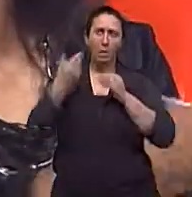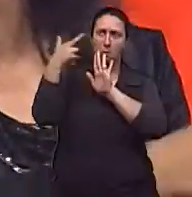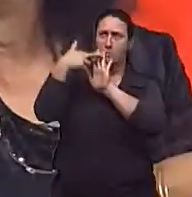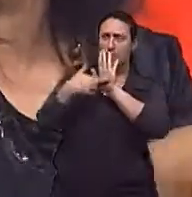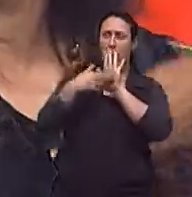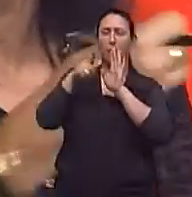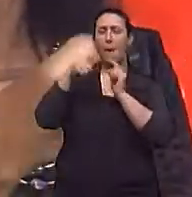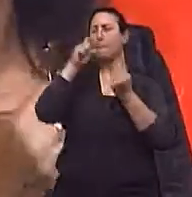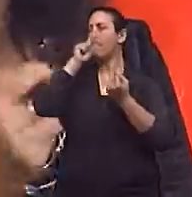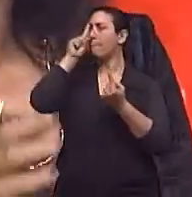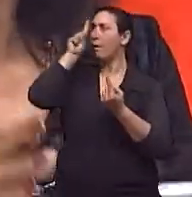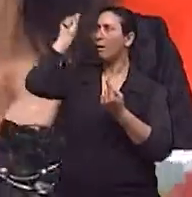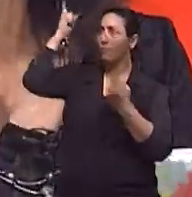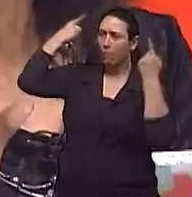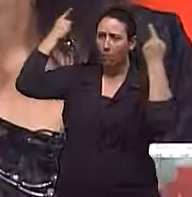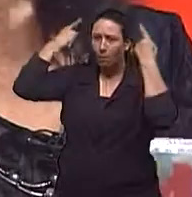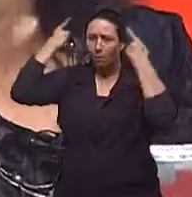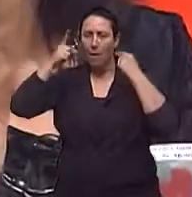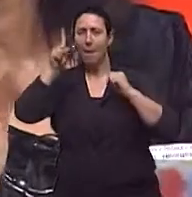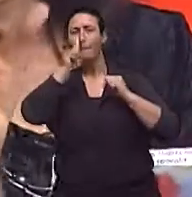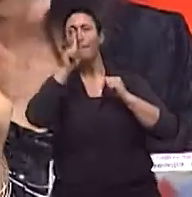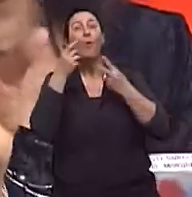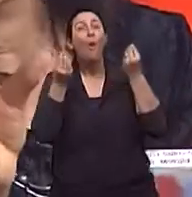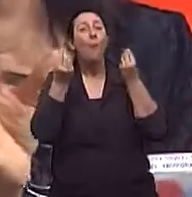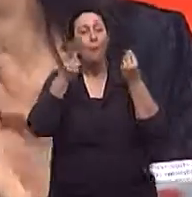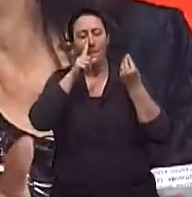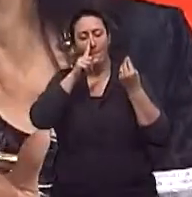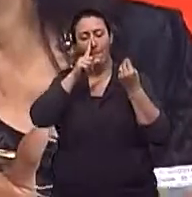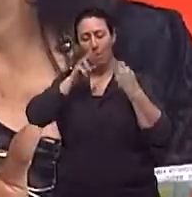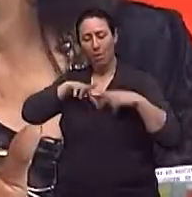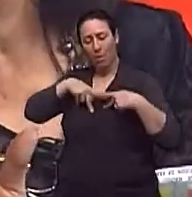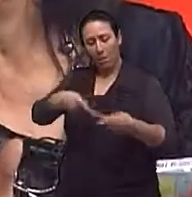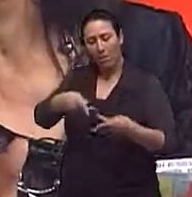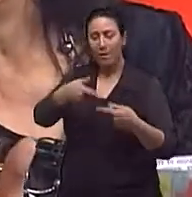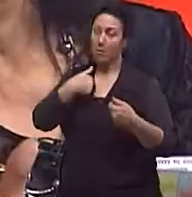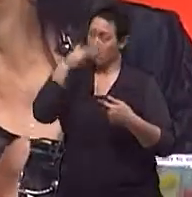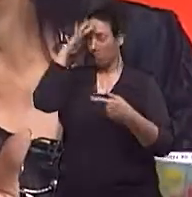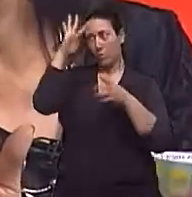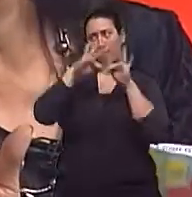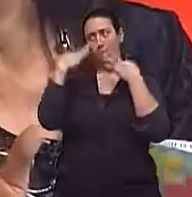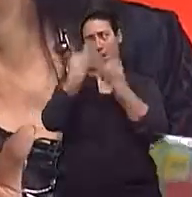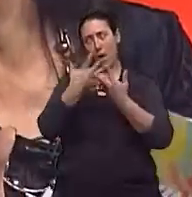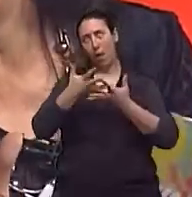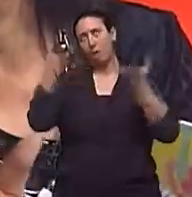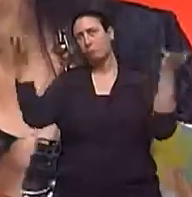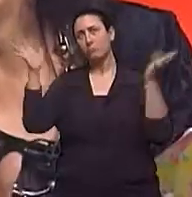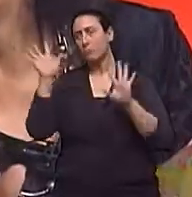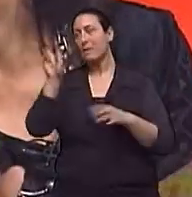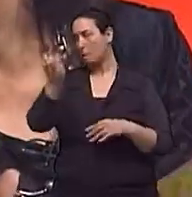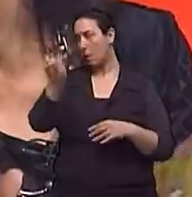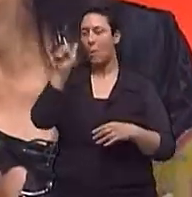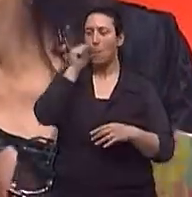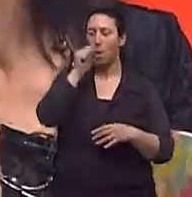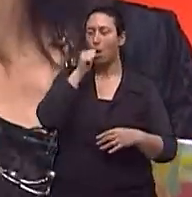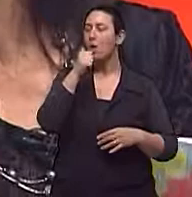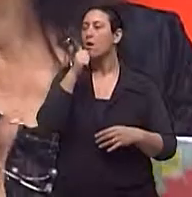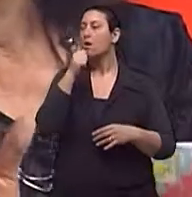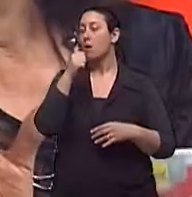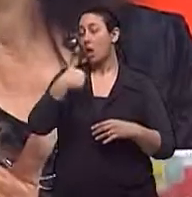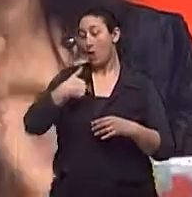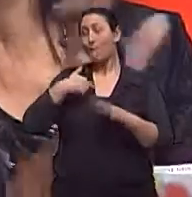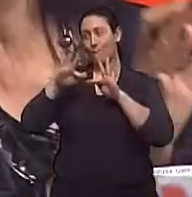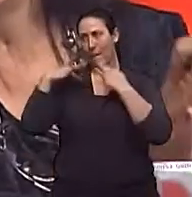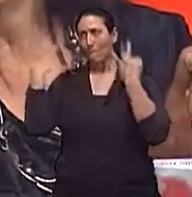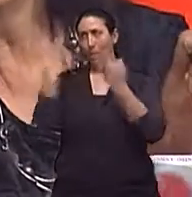olhar dos pais pelo olhar das Mães como é que mulher eu venho de uma família grandes 5 mulheres e quatro homens